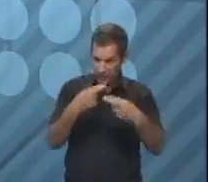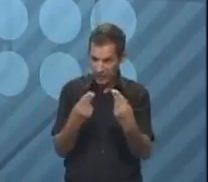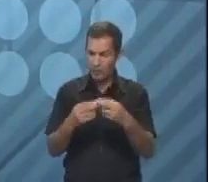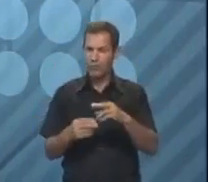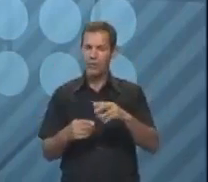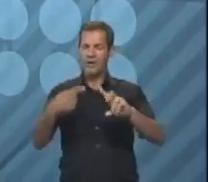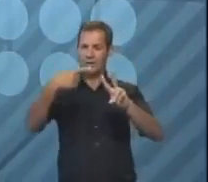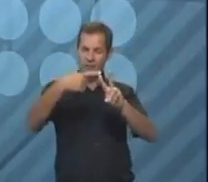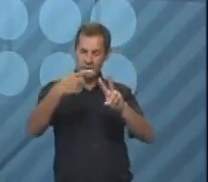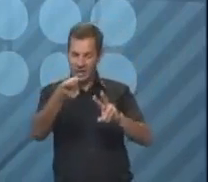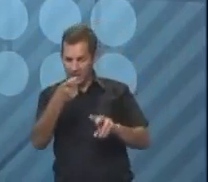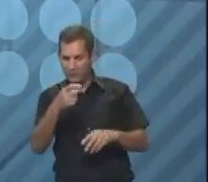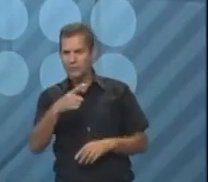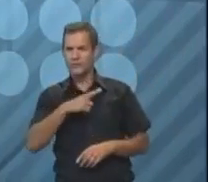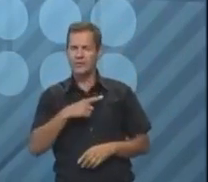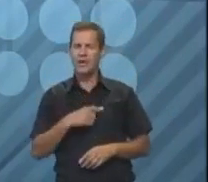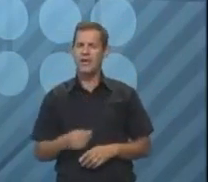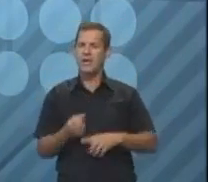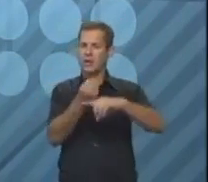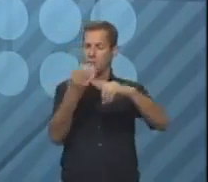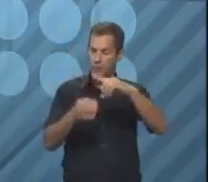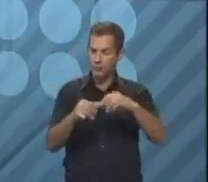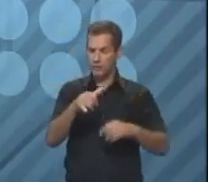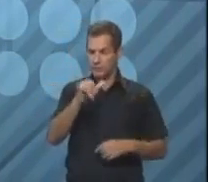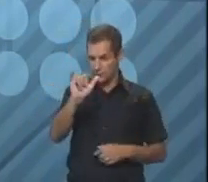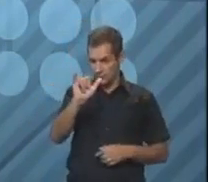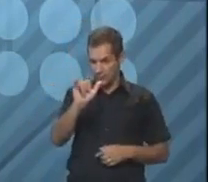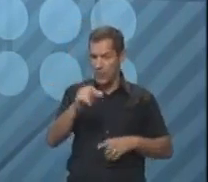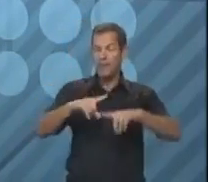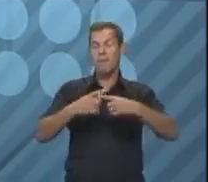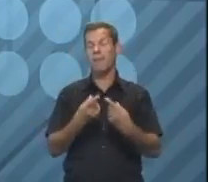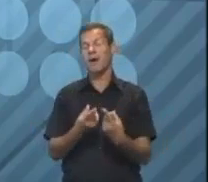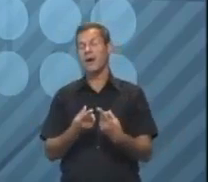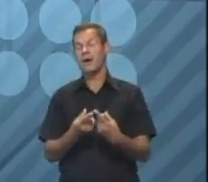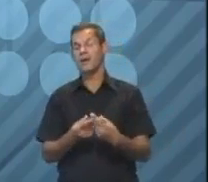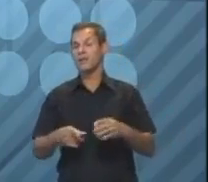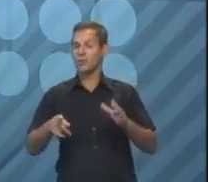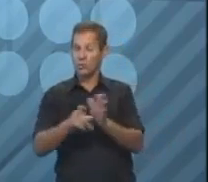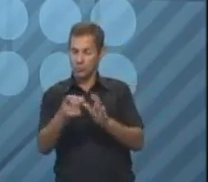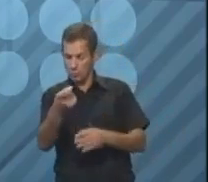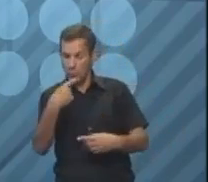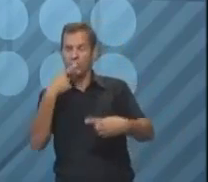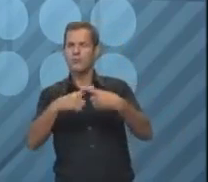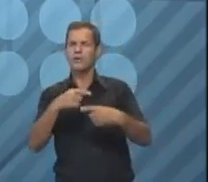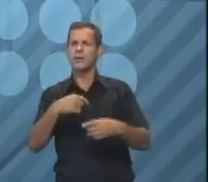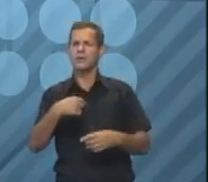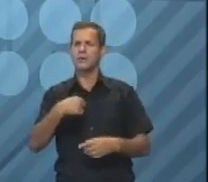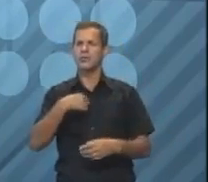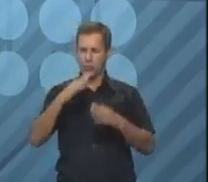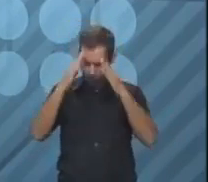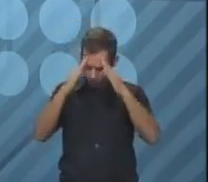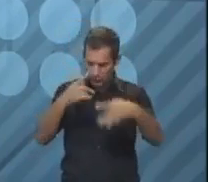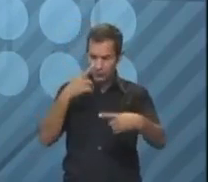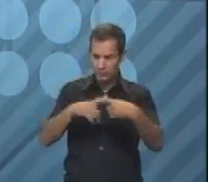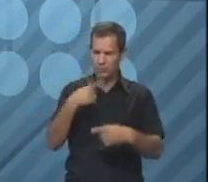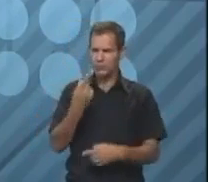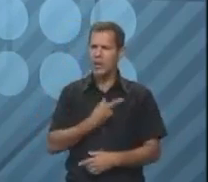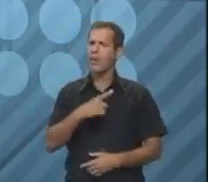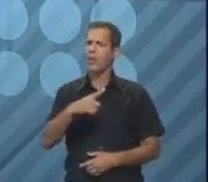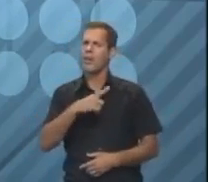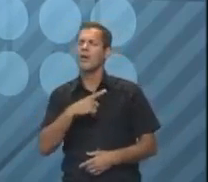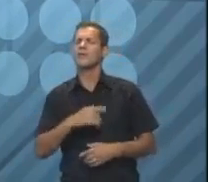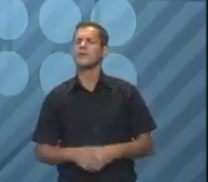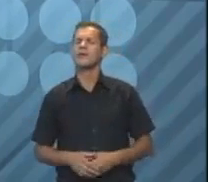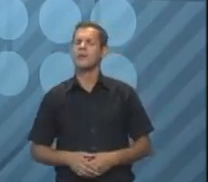igual a raiz de x. Você tem uma função y em função de x. Por que eu estou dando ênfase nisso? Porque quando a gente